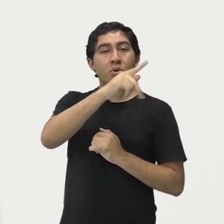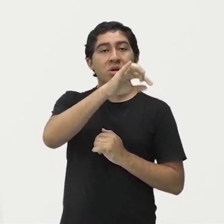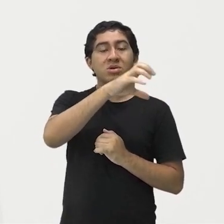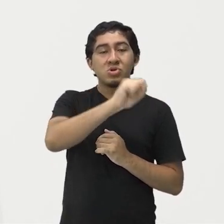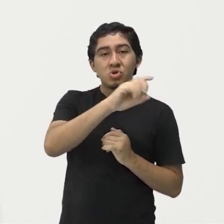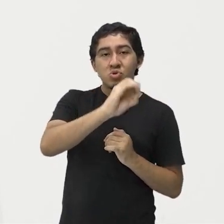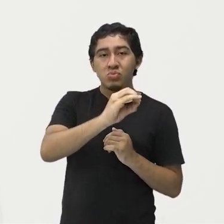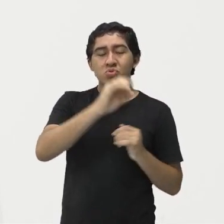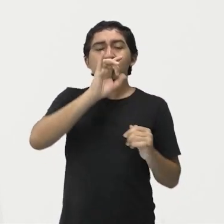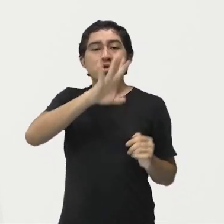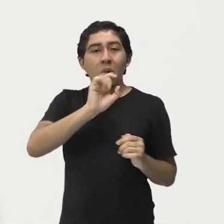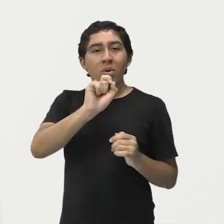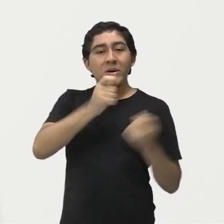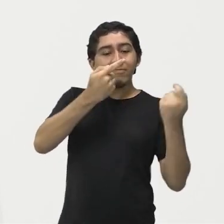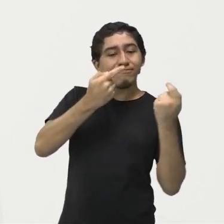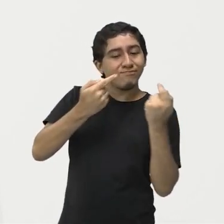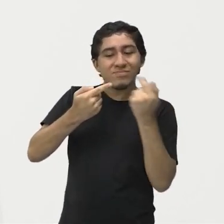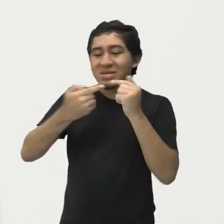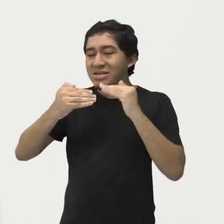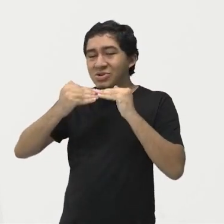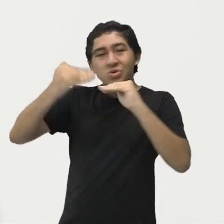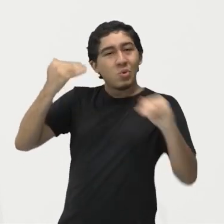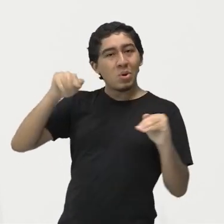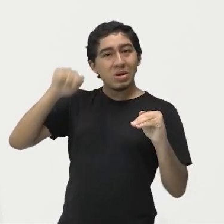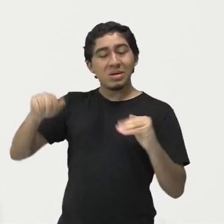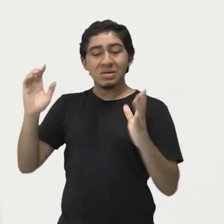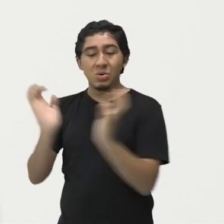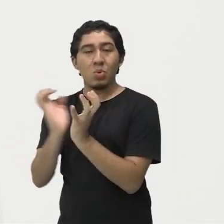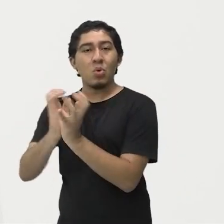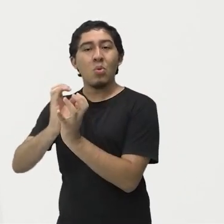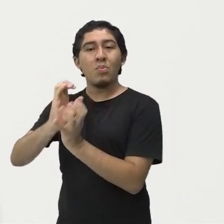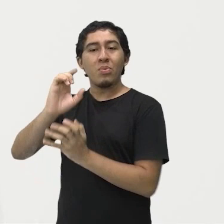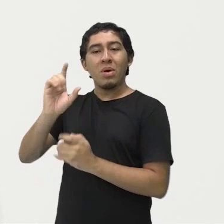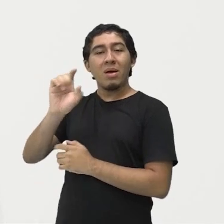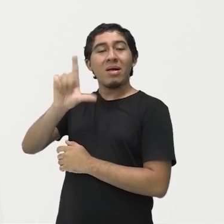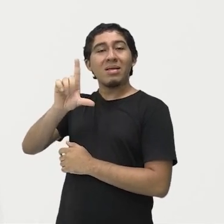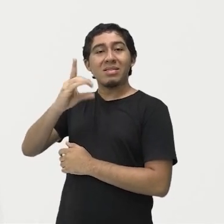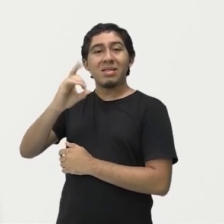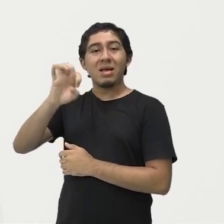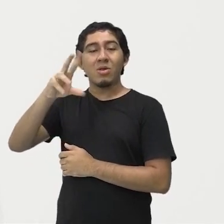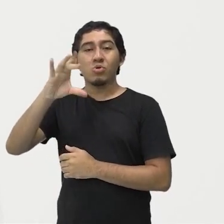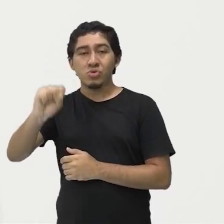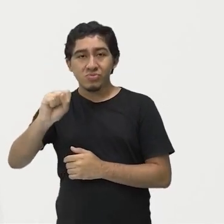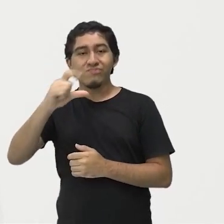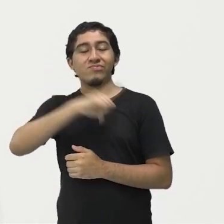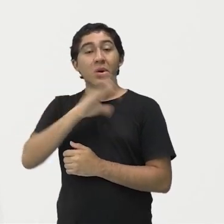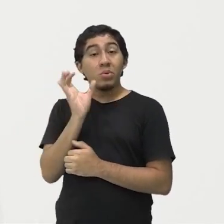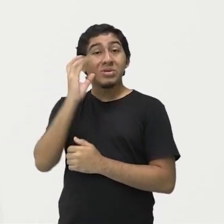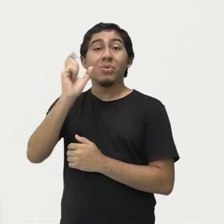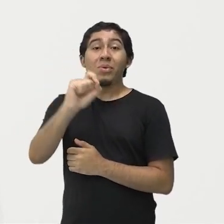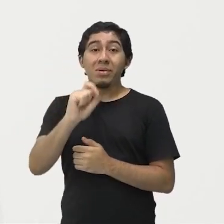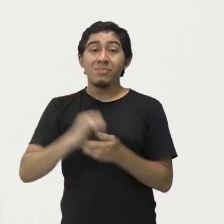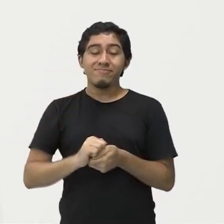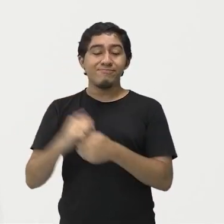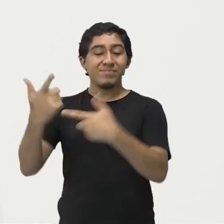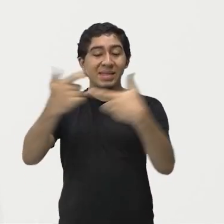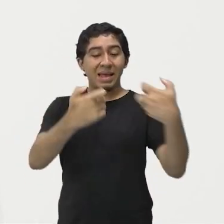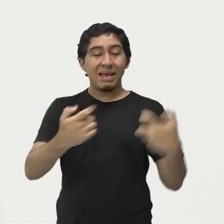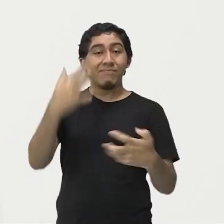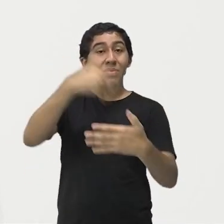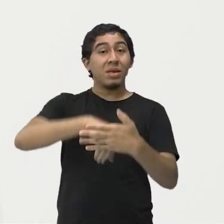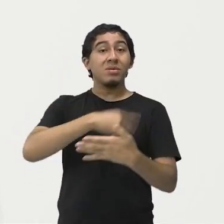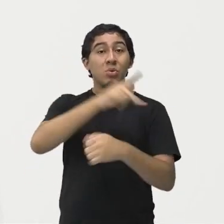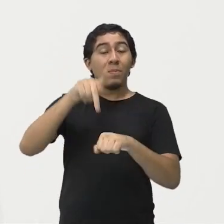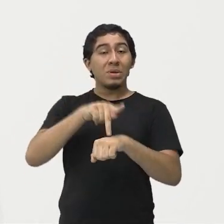O resultado disso foi a Guerra do Peloponeso, que ocorreu aí entre os anos de